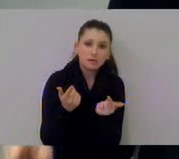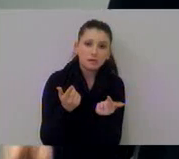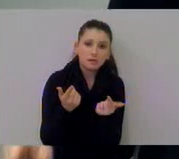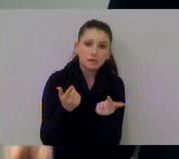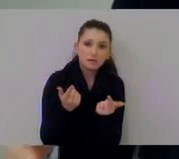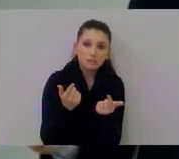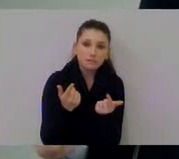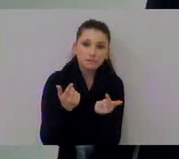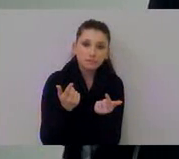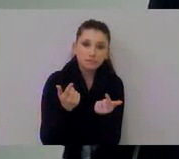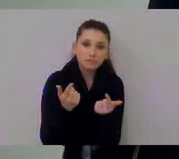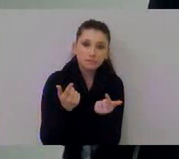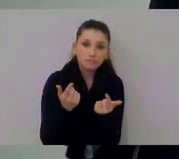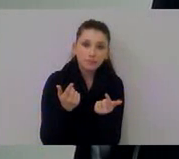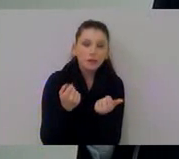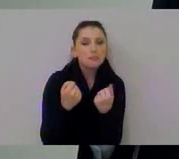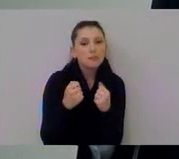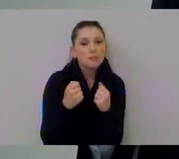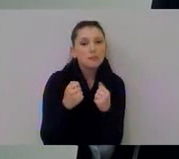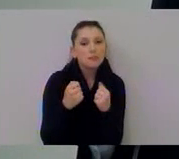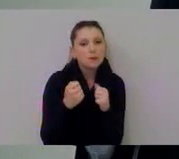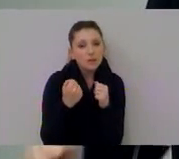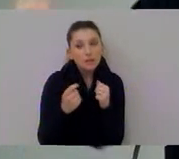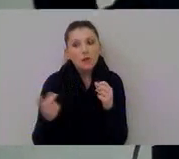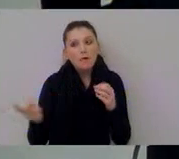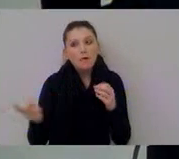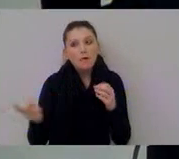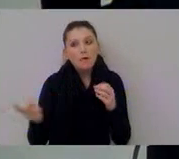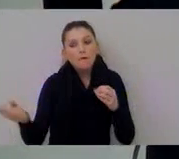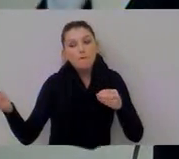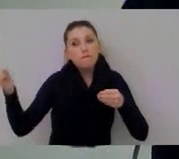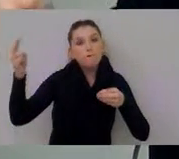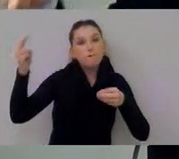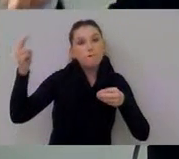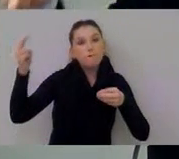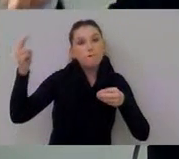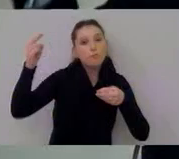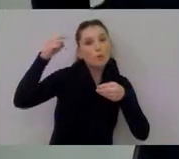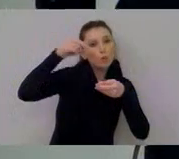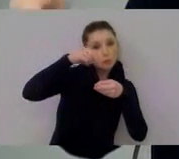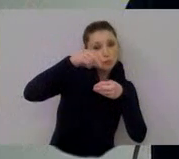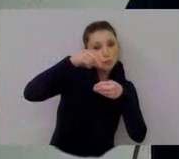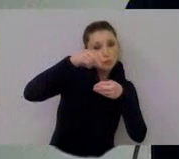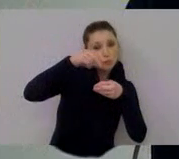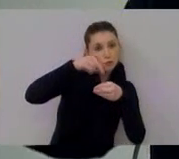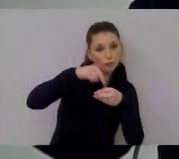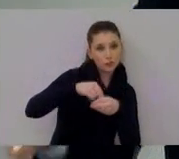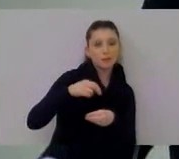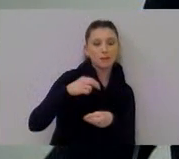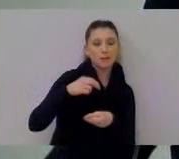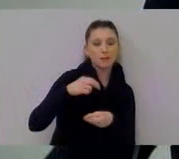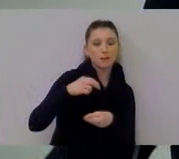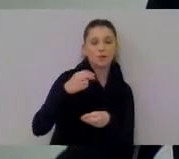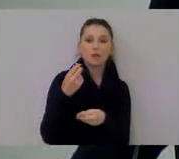a maioria dos impostos tem que ficar aqui.